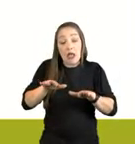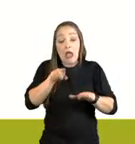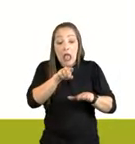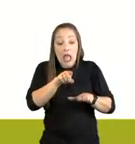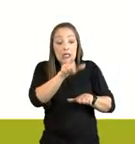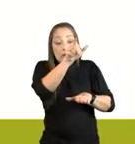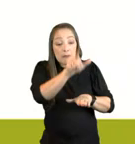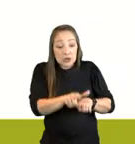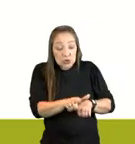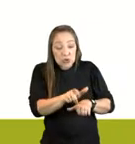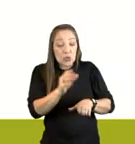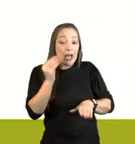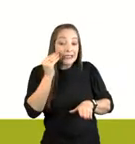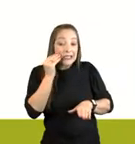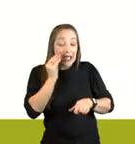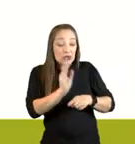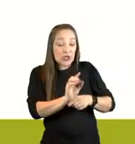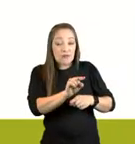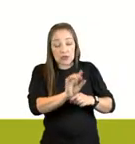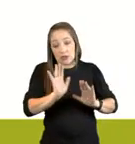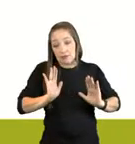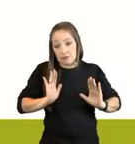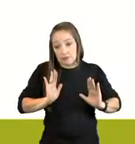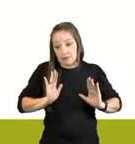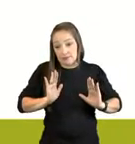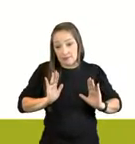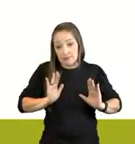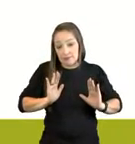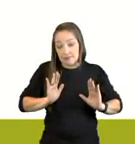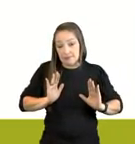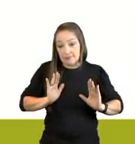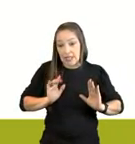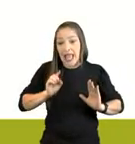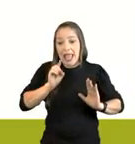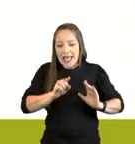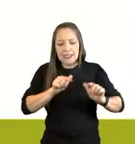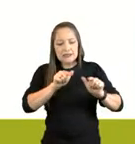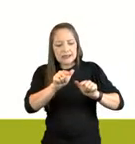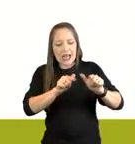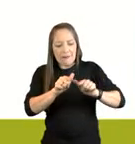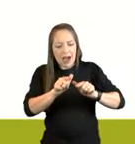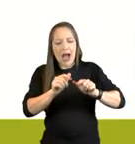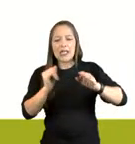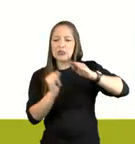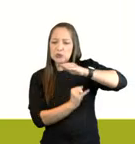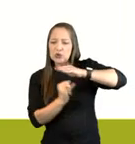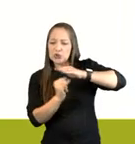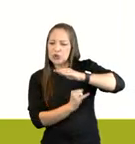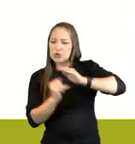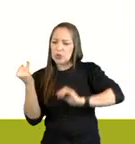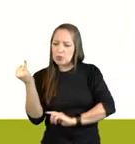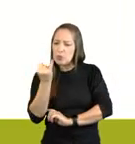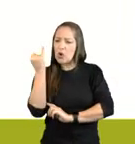Ele está numa grande instituição. Né? Então, ele está lá e provavelmente você não vai correr o risco de tomar um